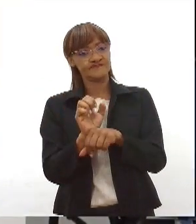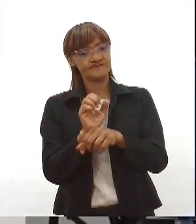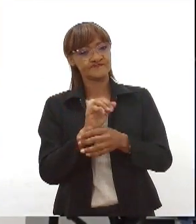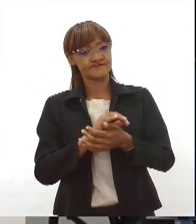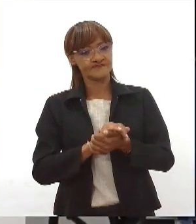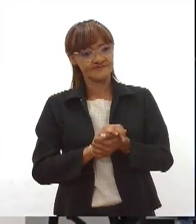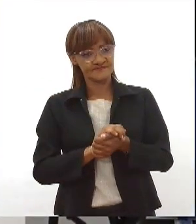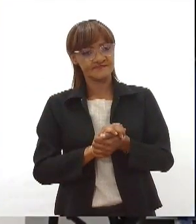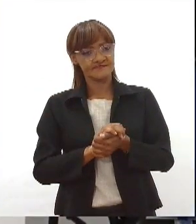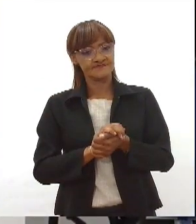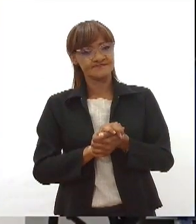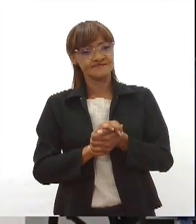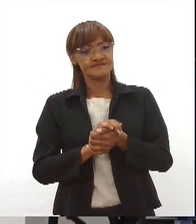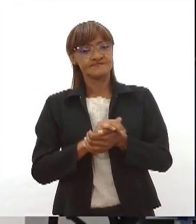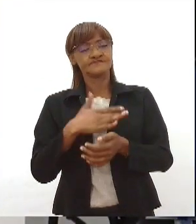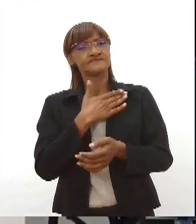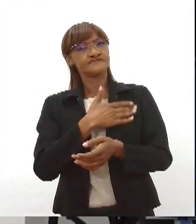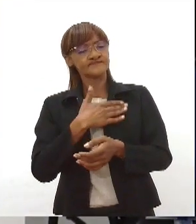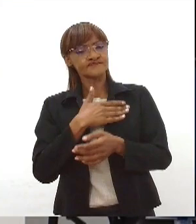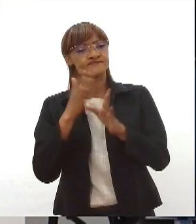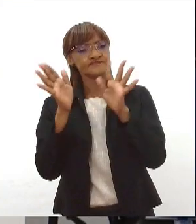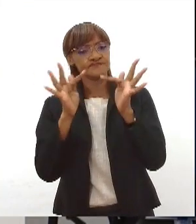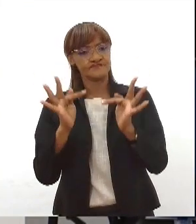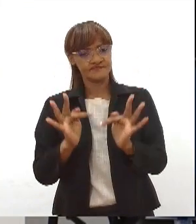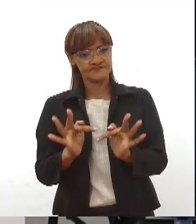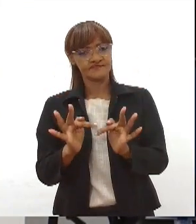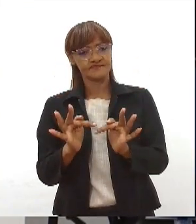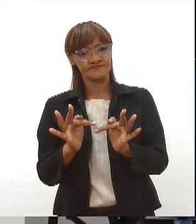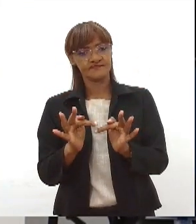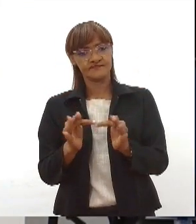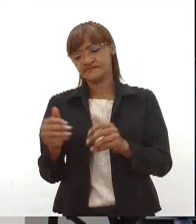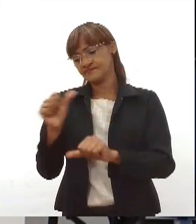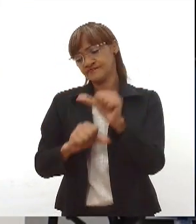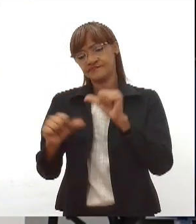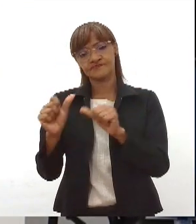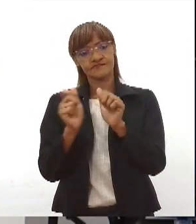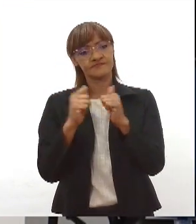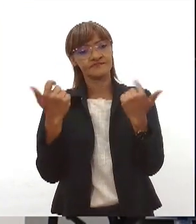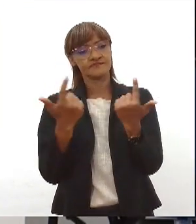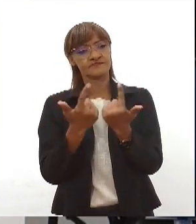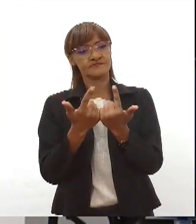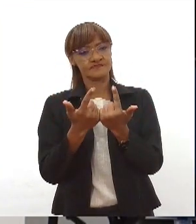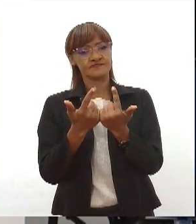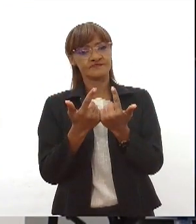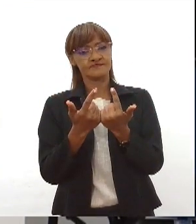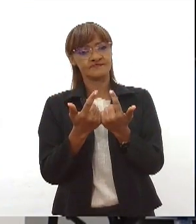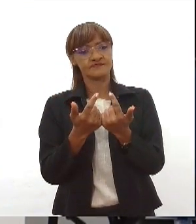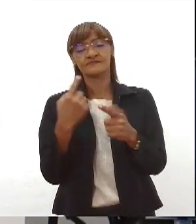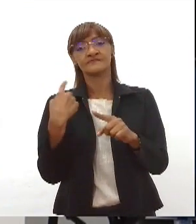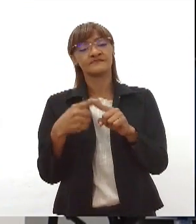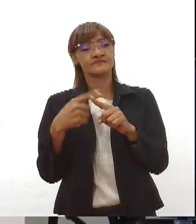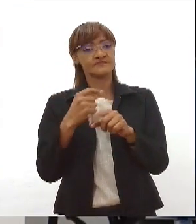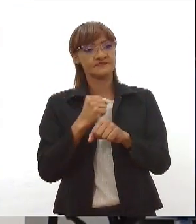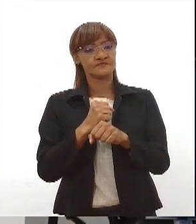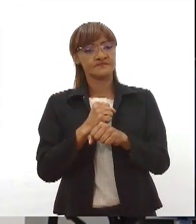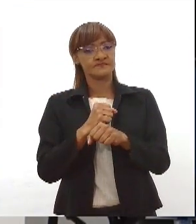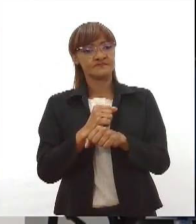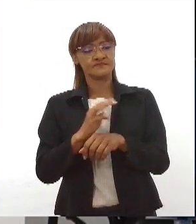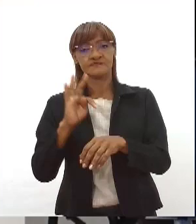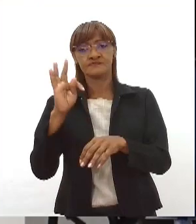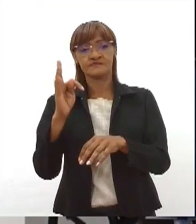em participar dessa transformação da Assembleia e a inegável porque nos setores que nós andamos